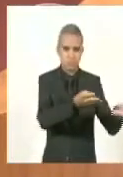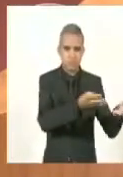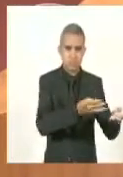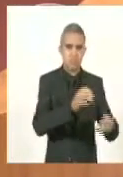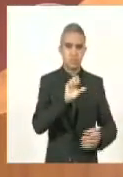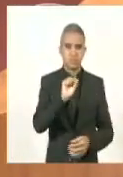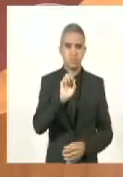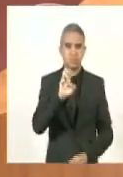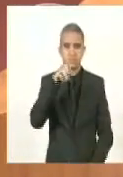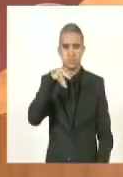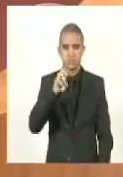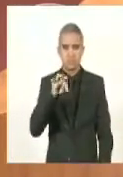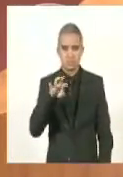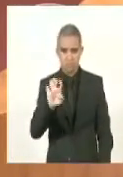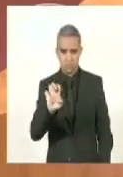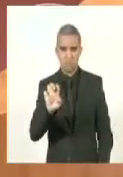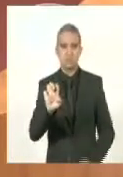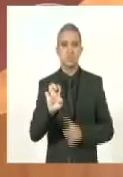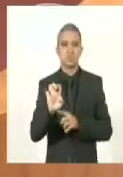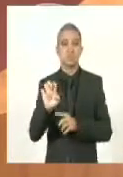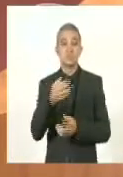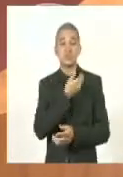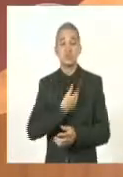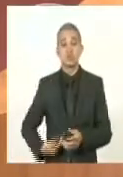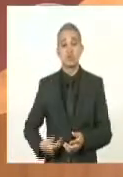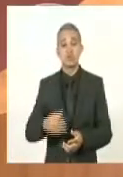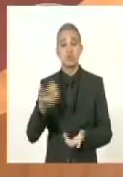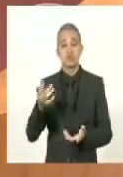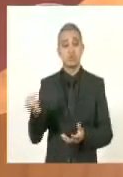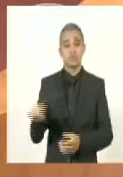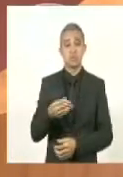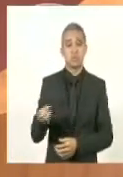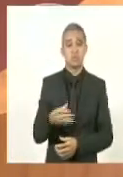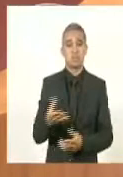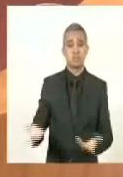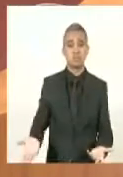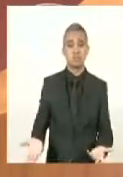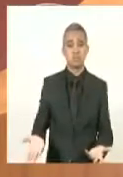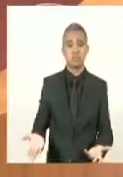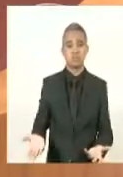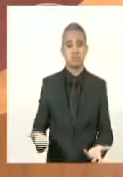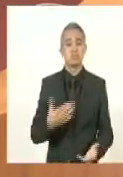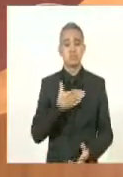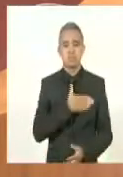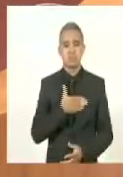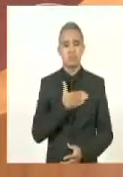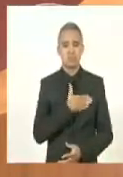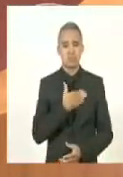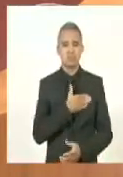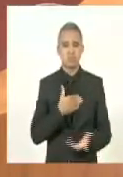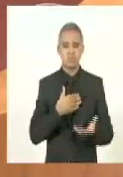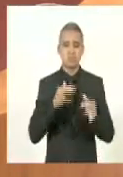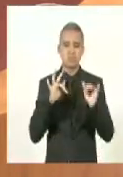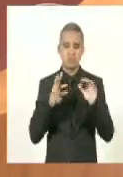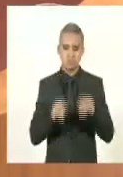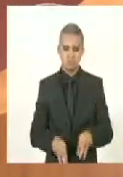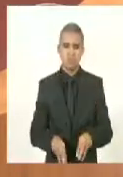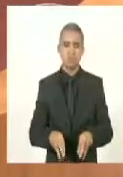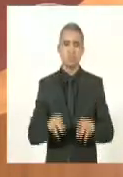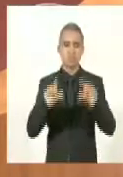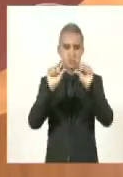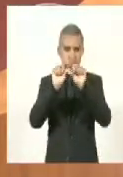o governo da transparência e da honestidade, que eu não vou repetir o que eu acabei de falar, e gostaria de finalizar minha fala com uma